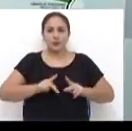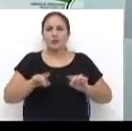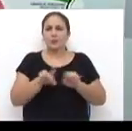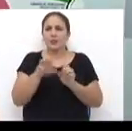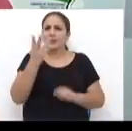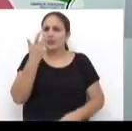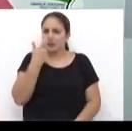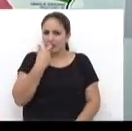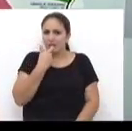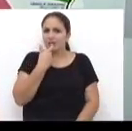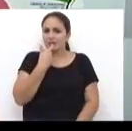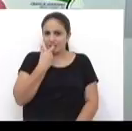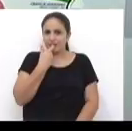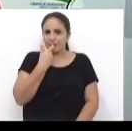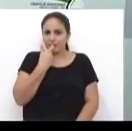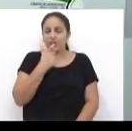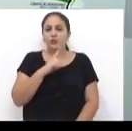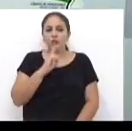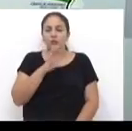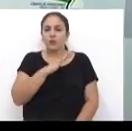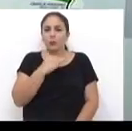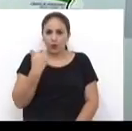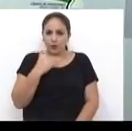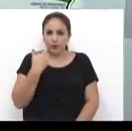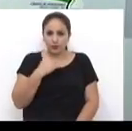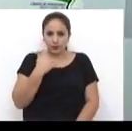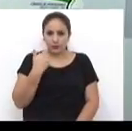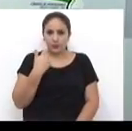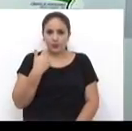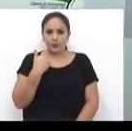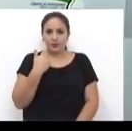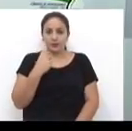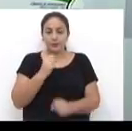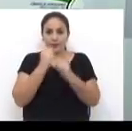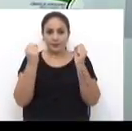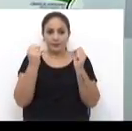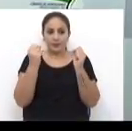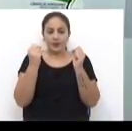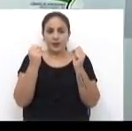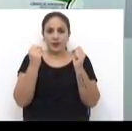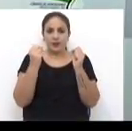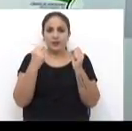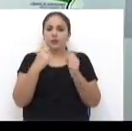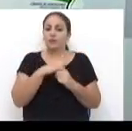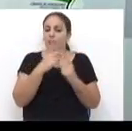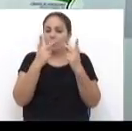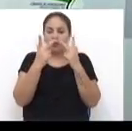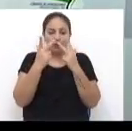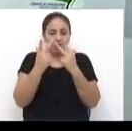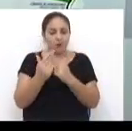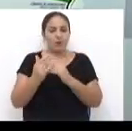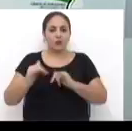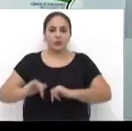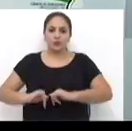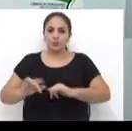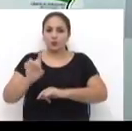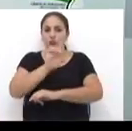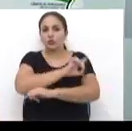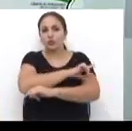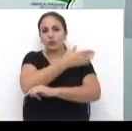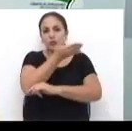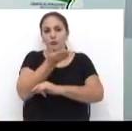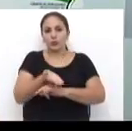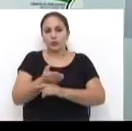Ocorre que outras pessoas, inclusive crianças também que tinham falecido naquela manhã, passaram pelo